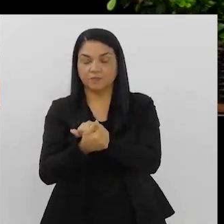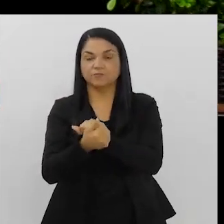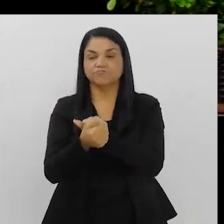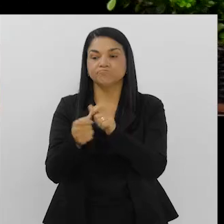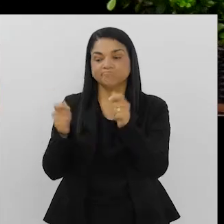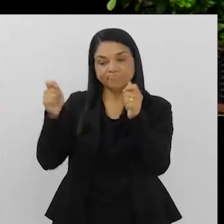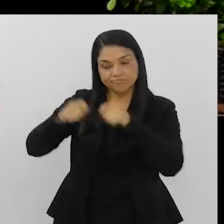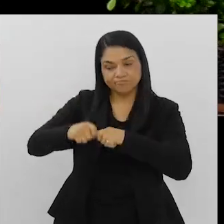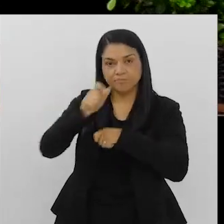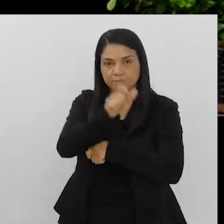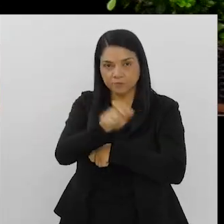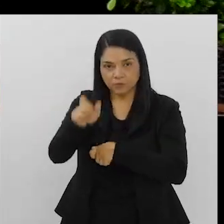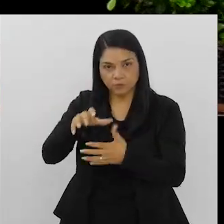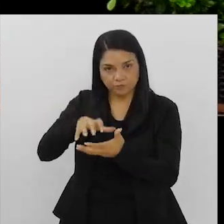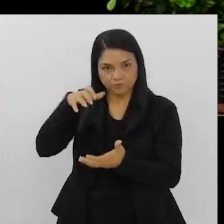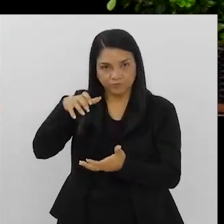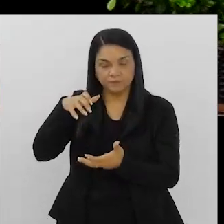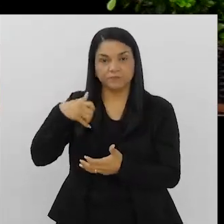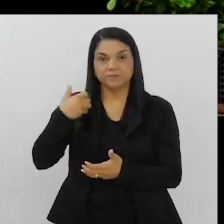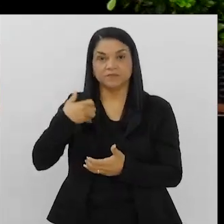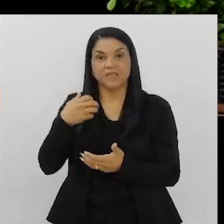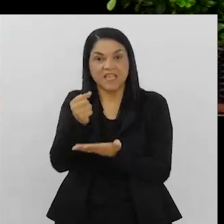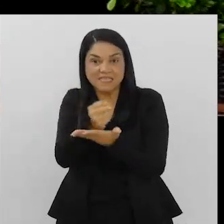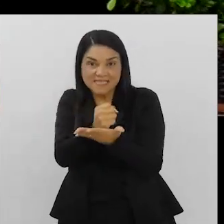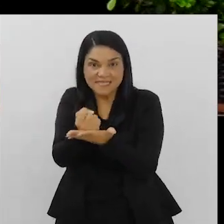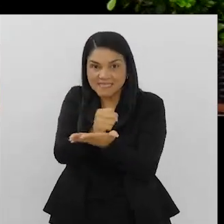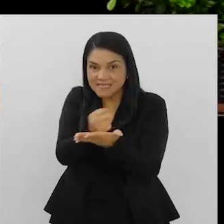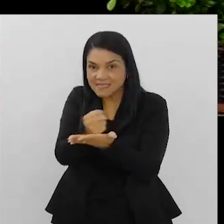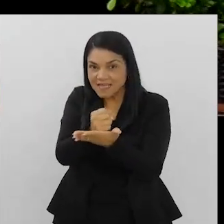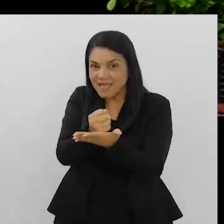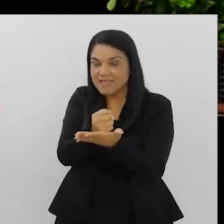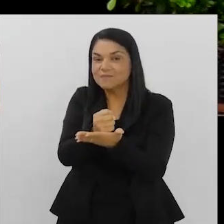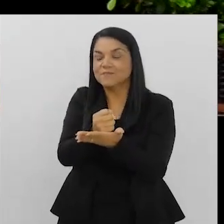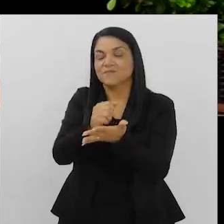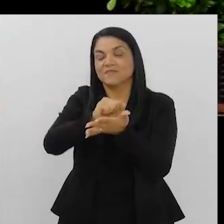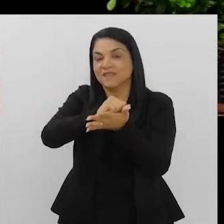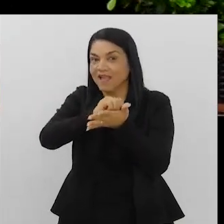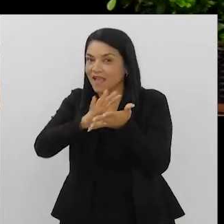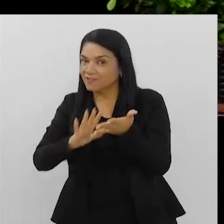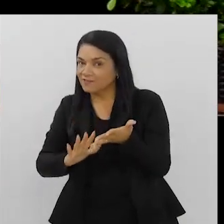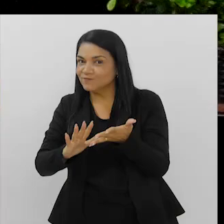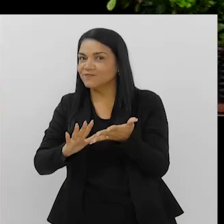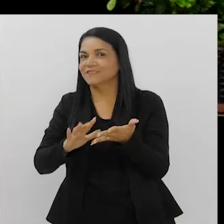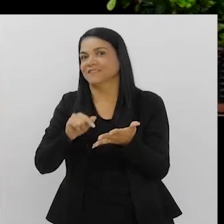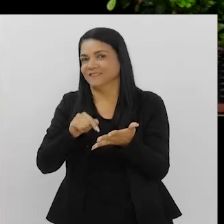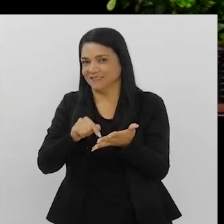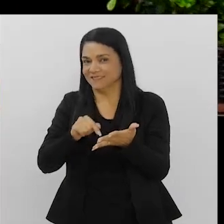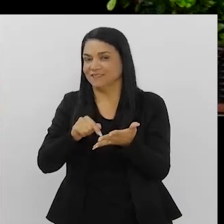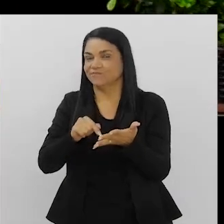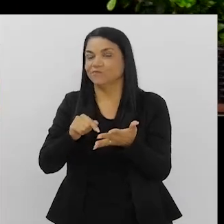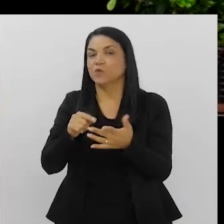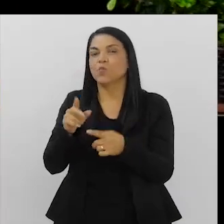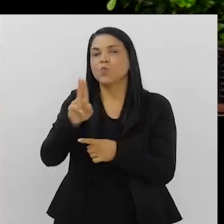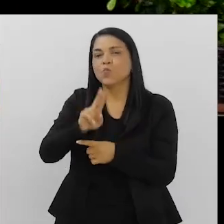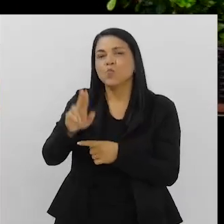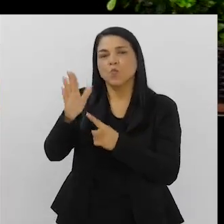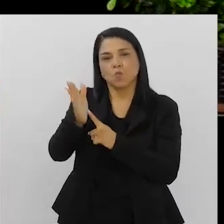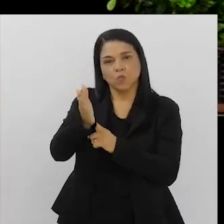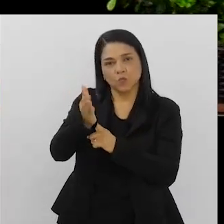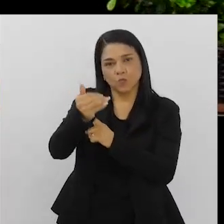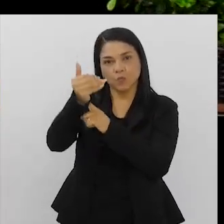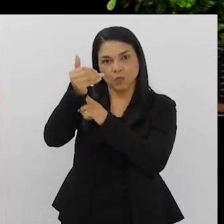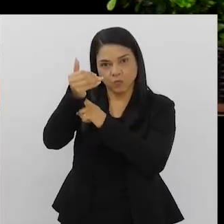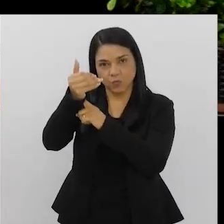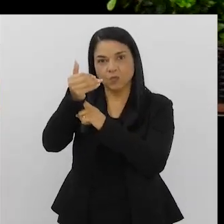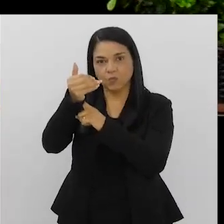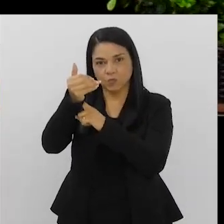né, das pessoas. Temos Exergames, que são atividades que usam tecnologia,